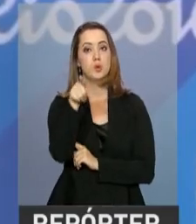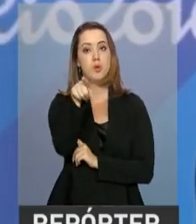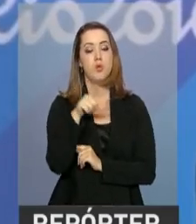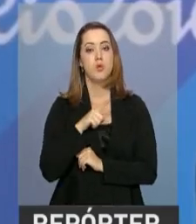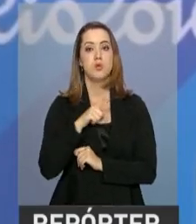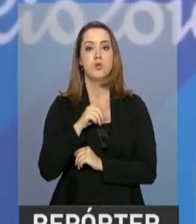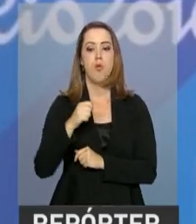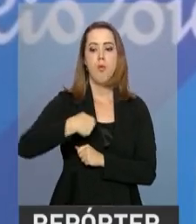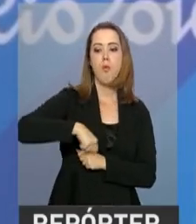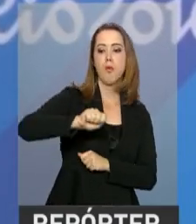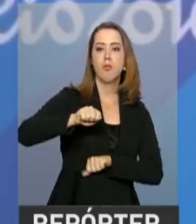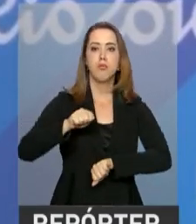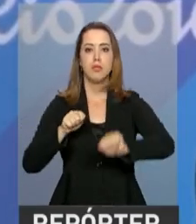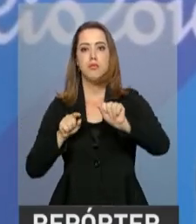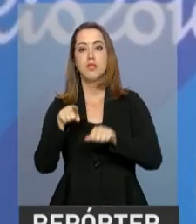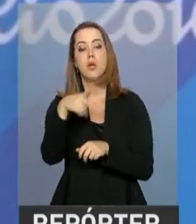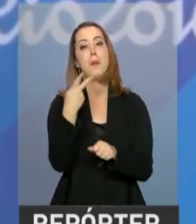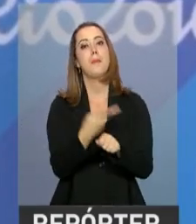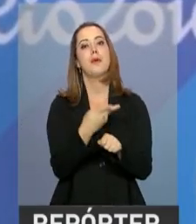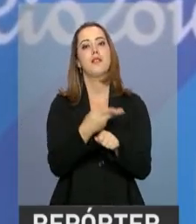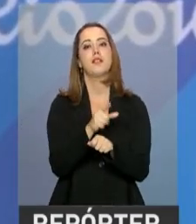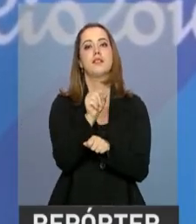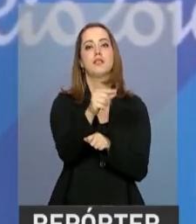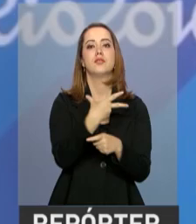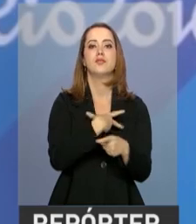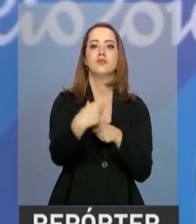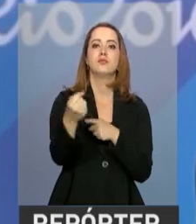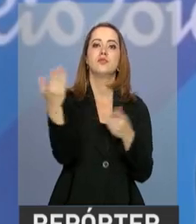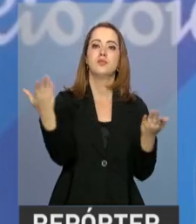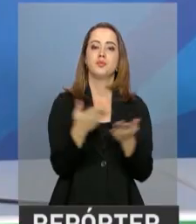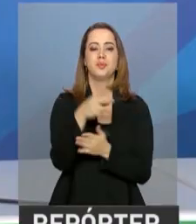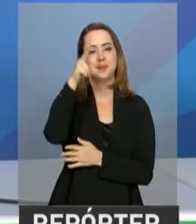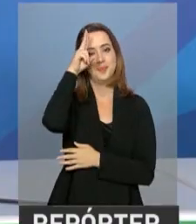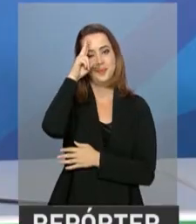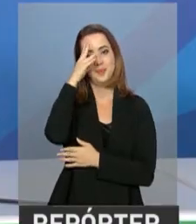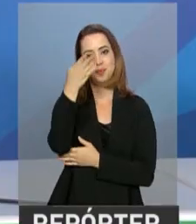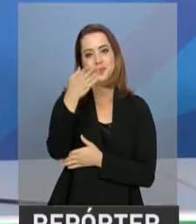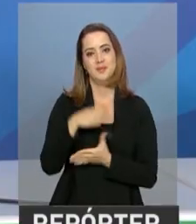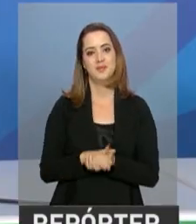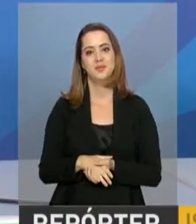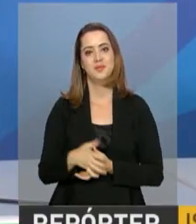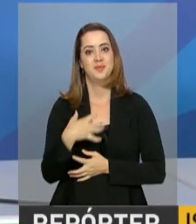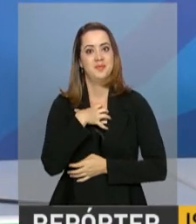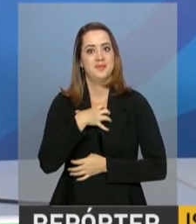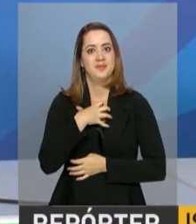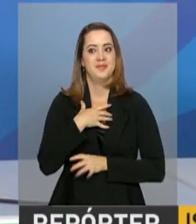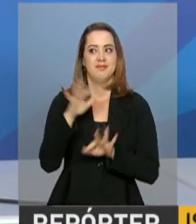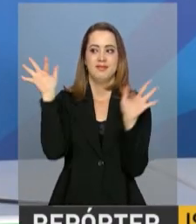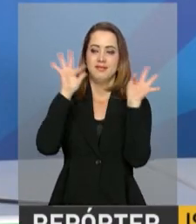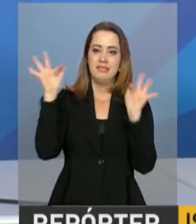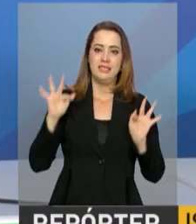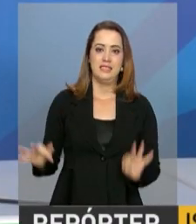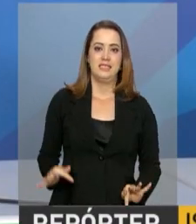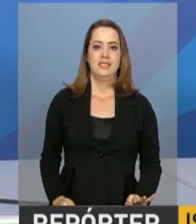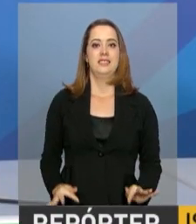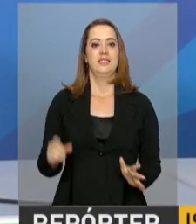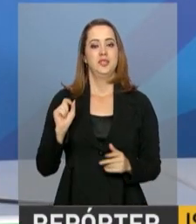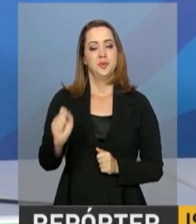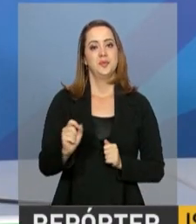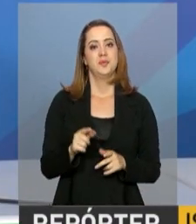STR é o dono da prata na classe 7 conquistada nesta segunda-feira a gente ficaa felicidade mensurável